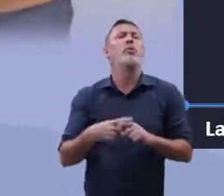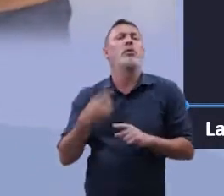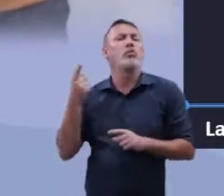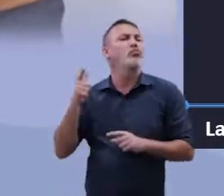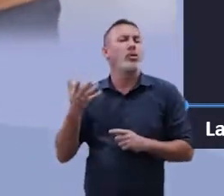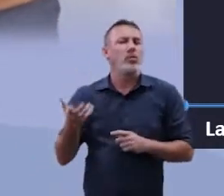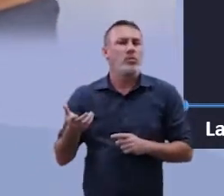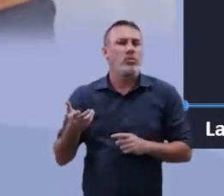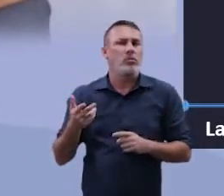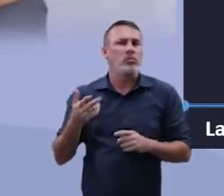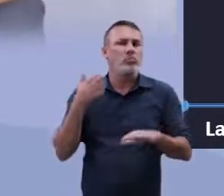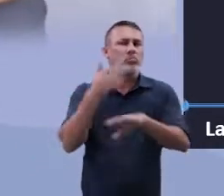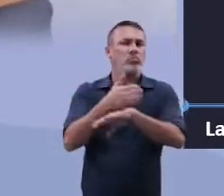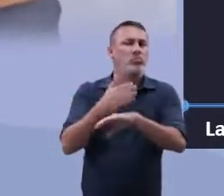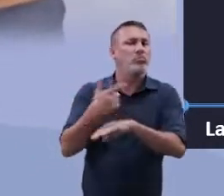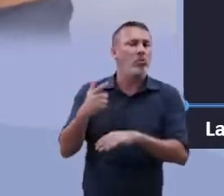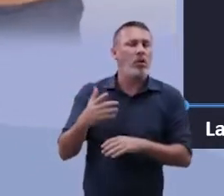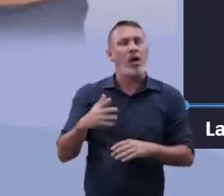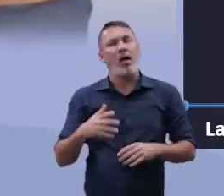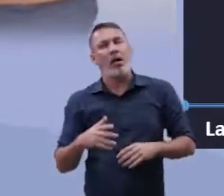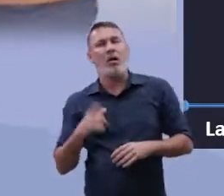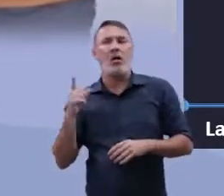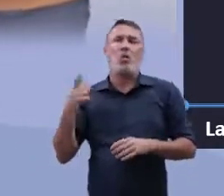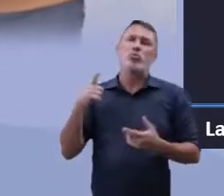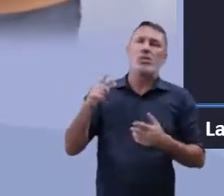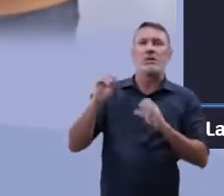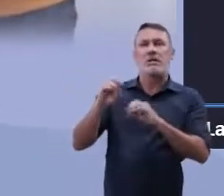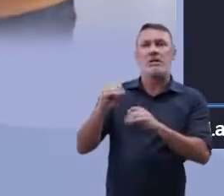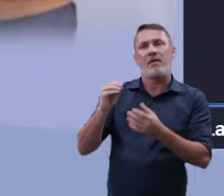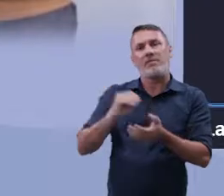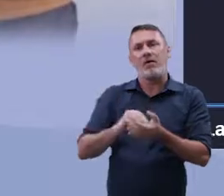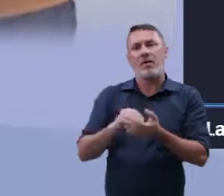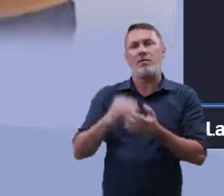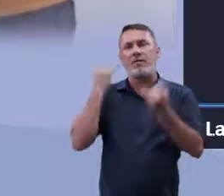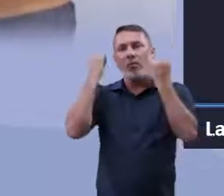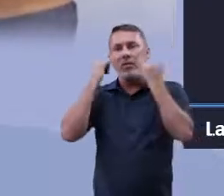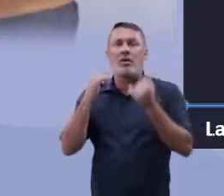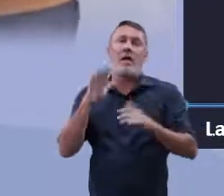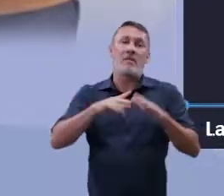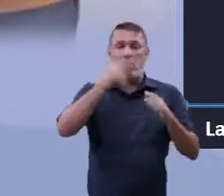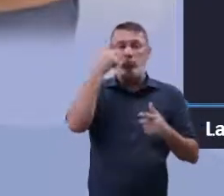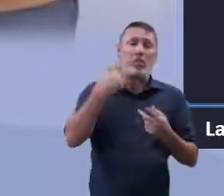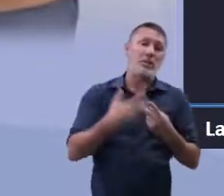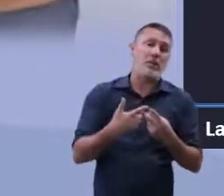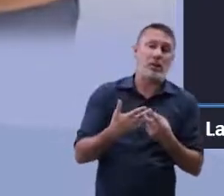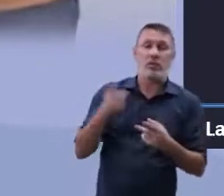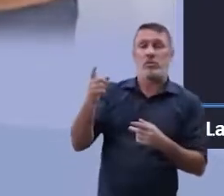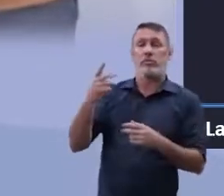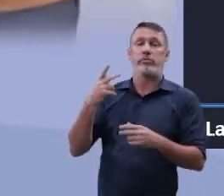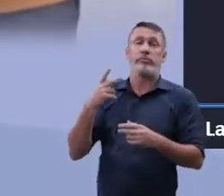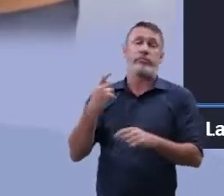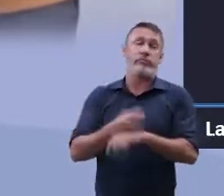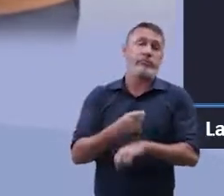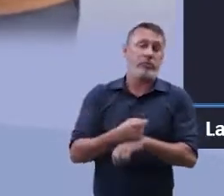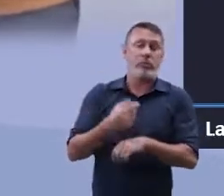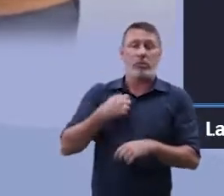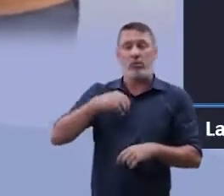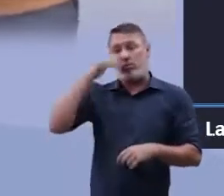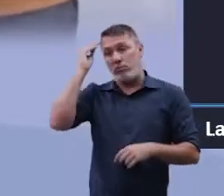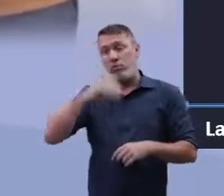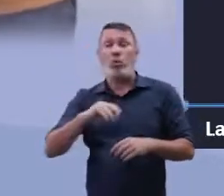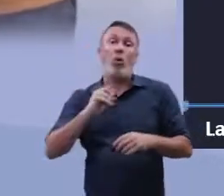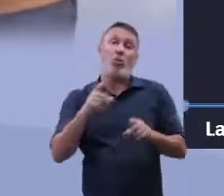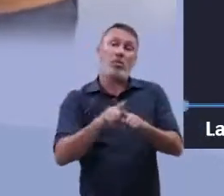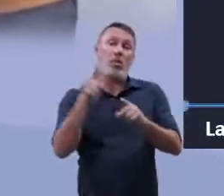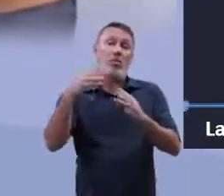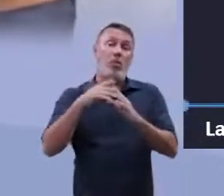então, por que esse familiar não tem? Ah, porque nunca ninguém ensinou, ninguém teve paciência. Ah, eu não tenho paciência para ensinar.